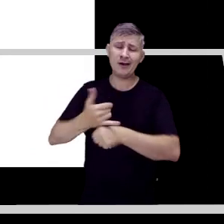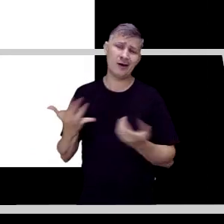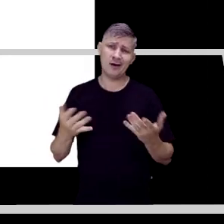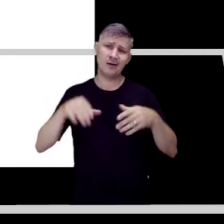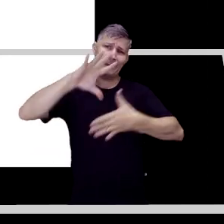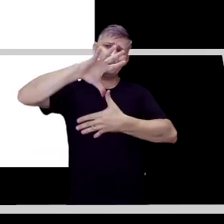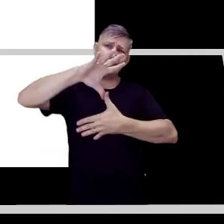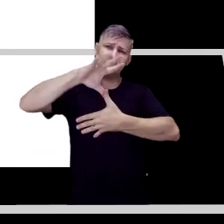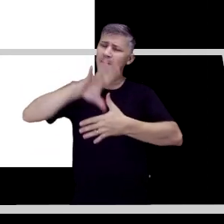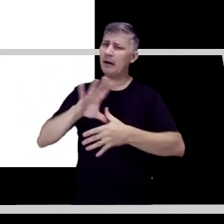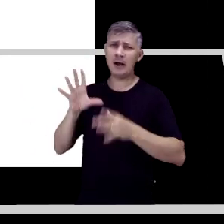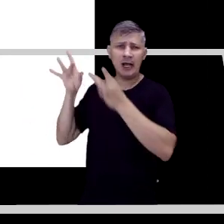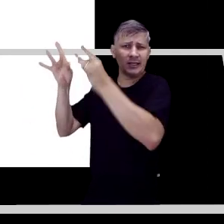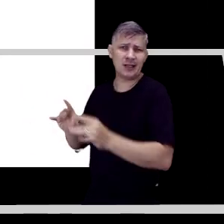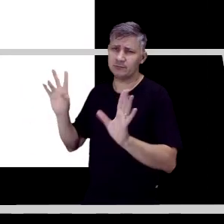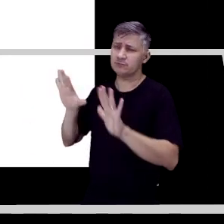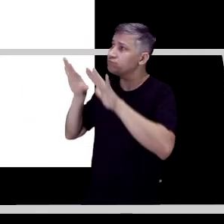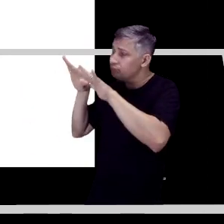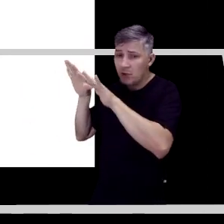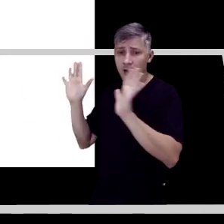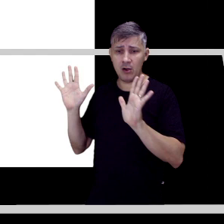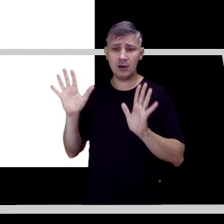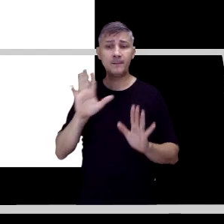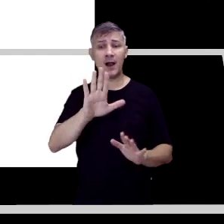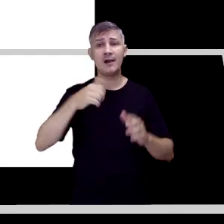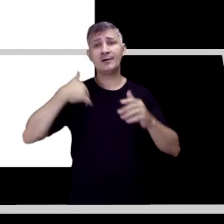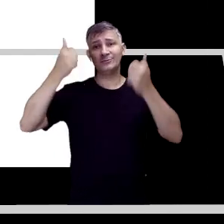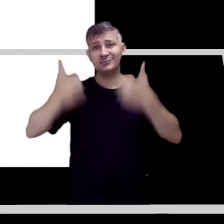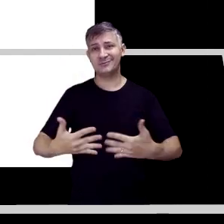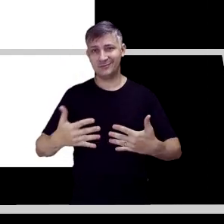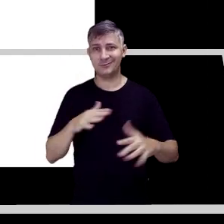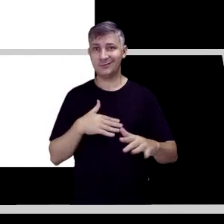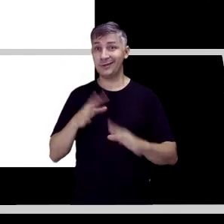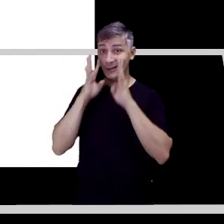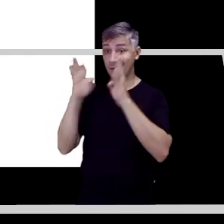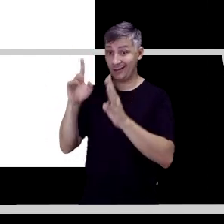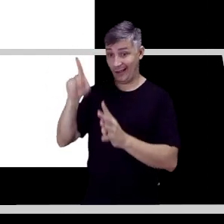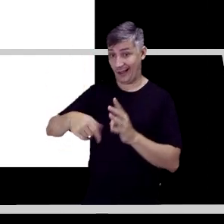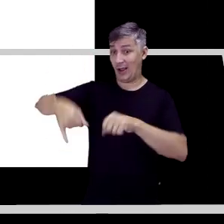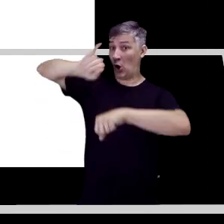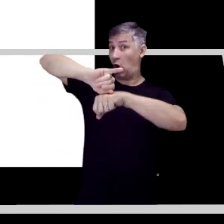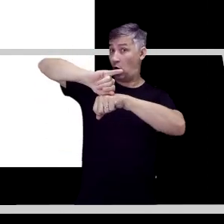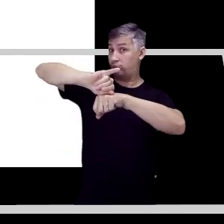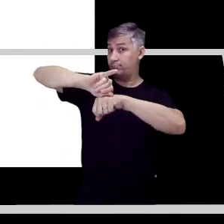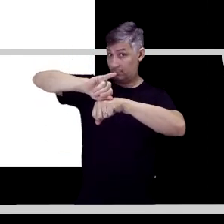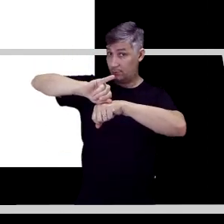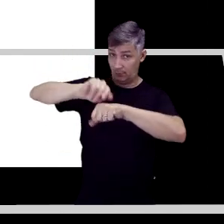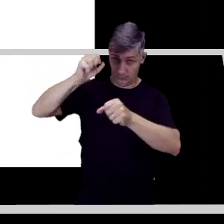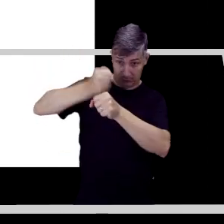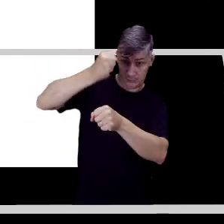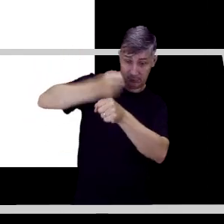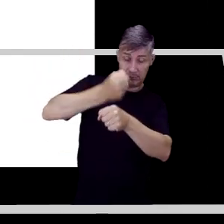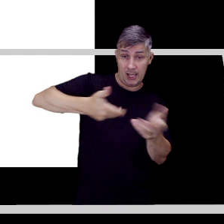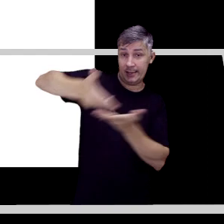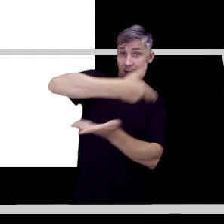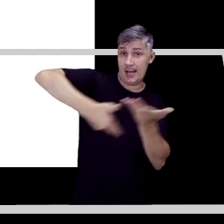As plantas, assim, eu não vou me deter muito, mas como eu disse, assim, acho que o atrativo principal é essa cobertura